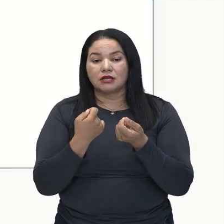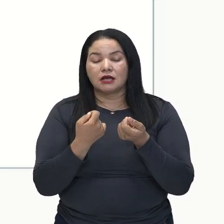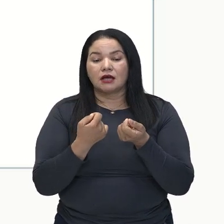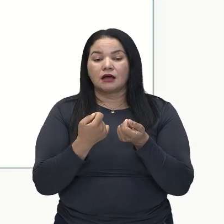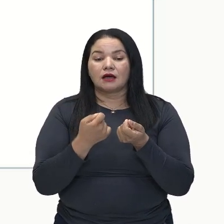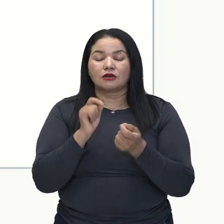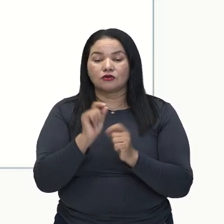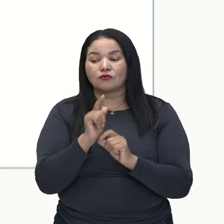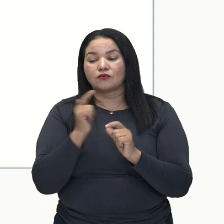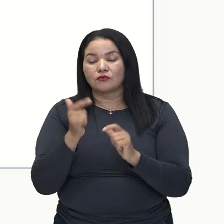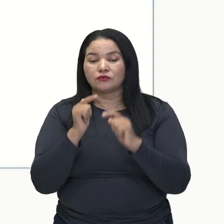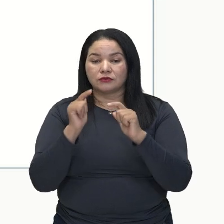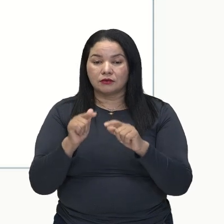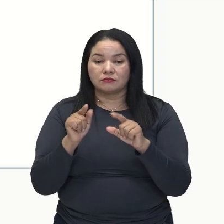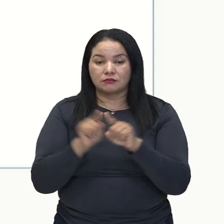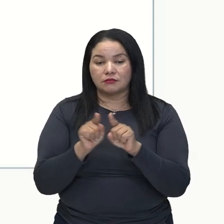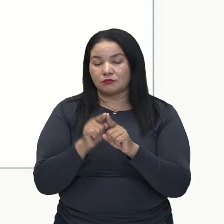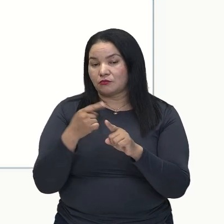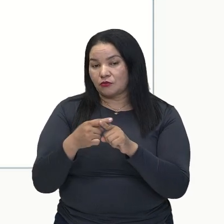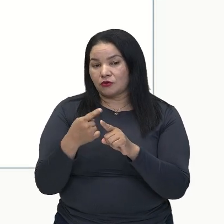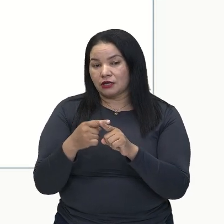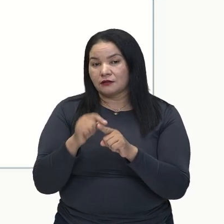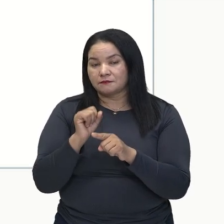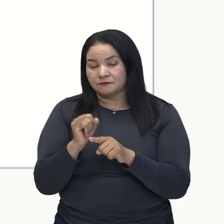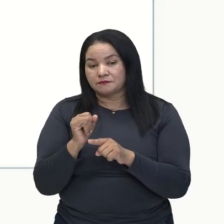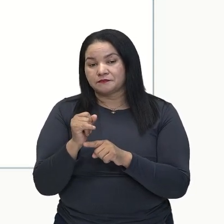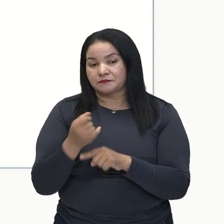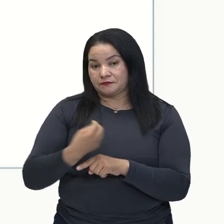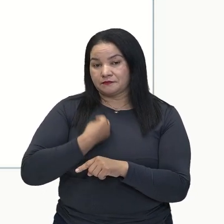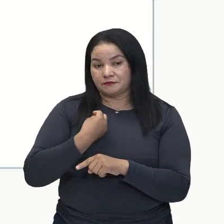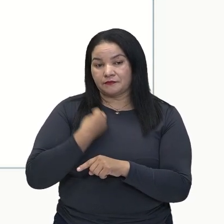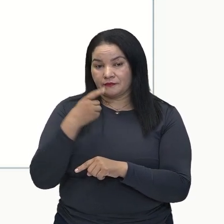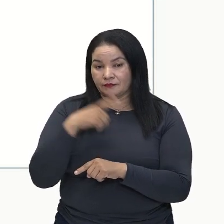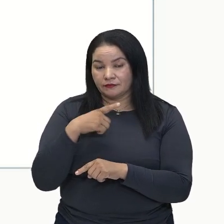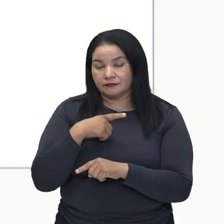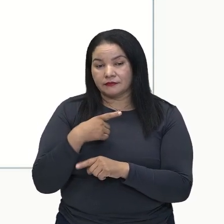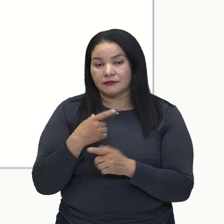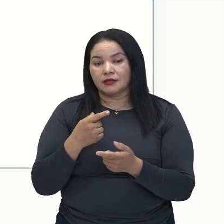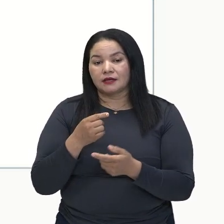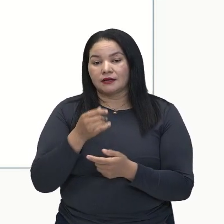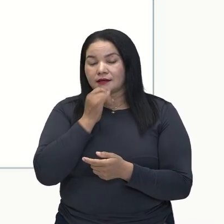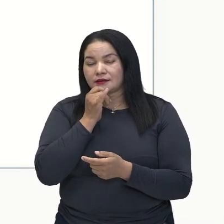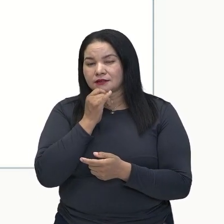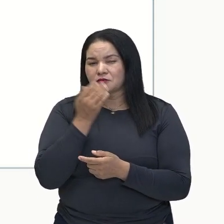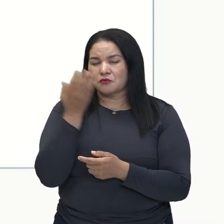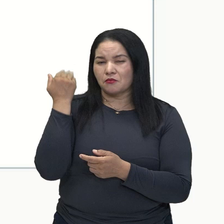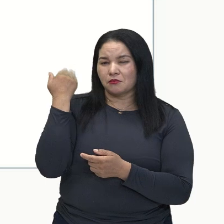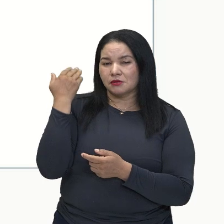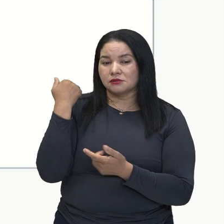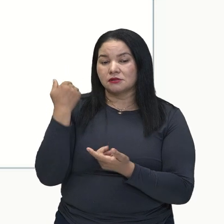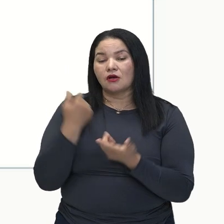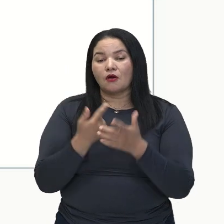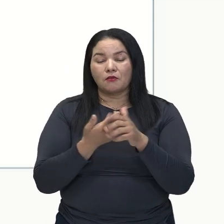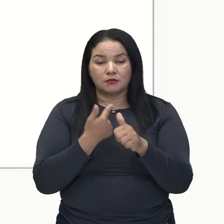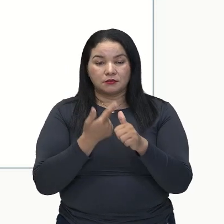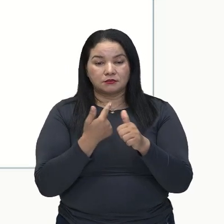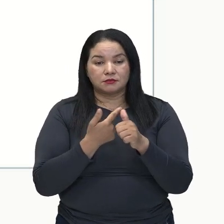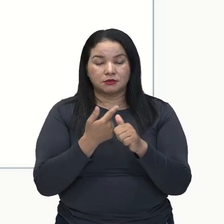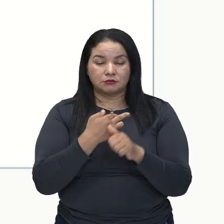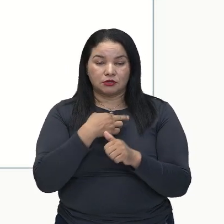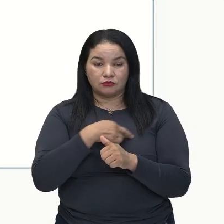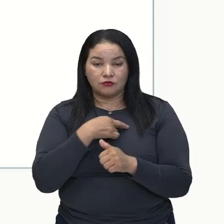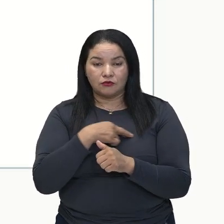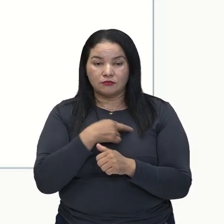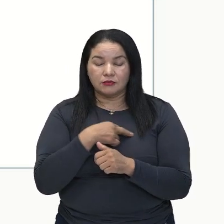lugares, senão ela não seria uma tradição. Então eu estou falando, em Cinzas do Norte eu tenho um elemento interessante, mas lá no primeiro romance, que é o Relato de um Certo